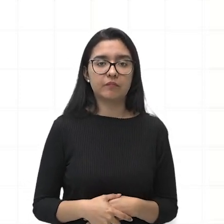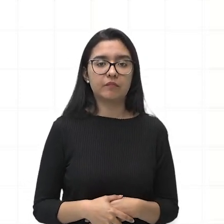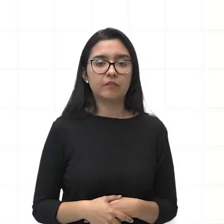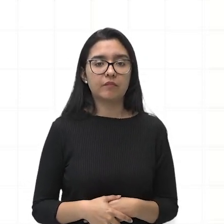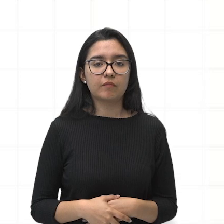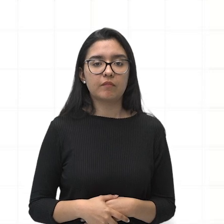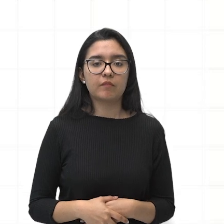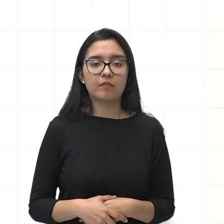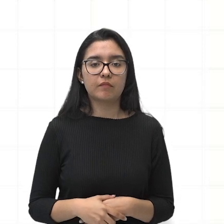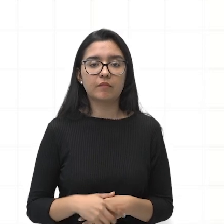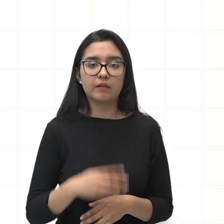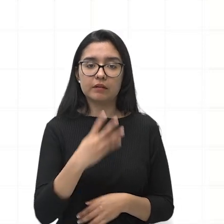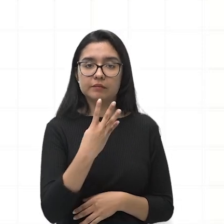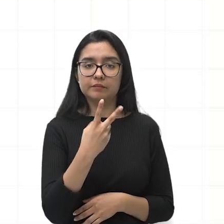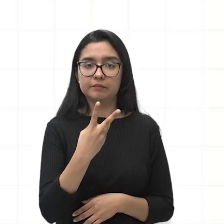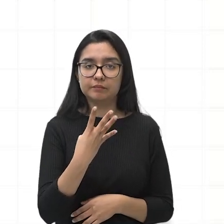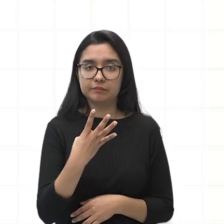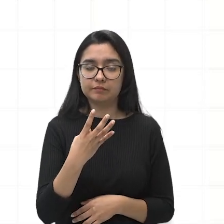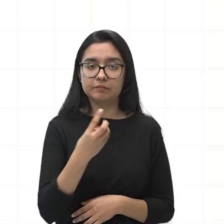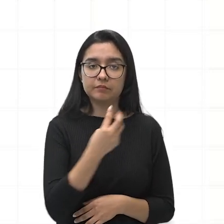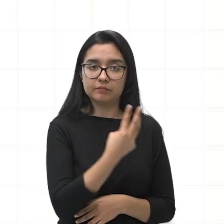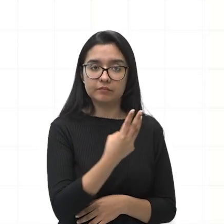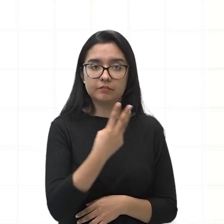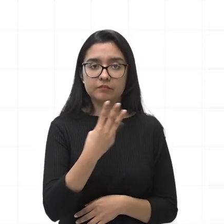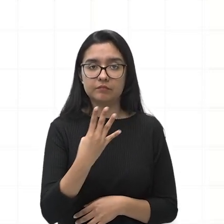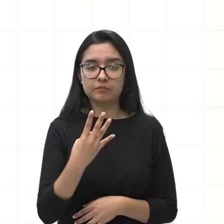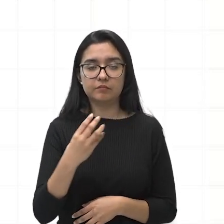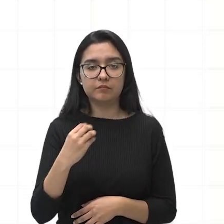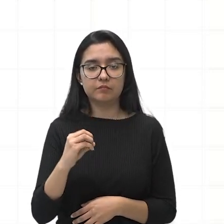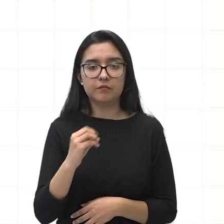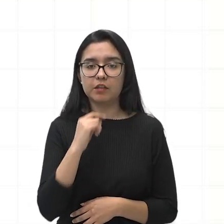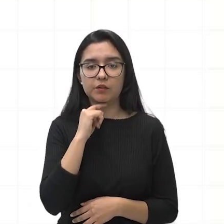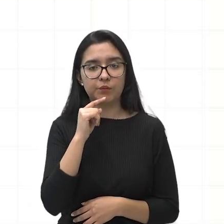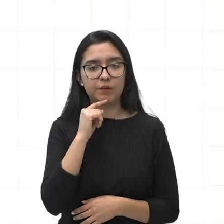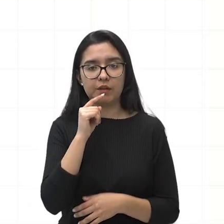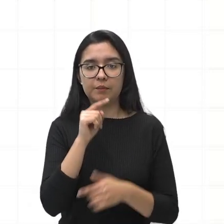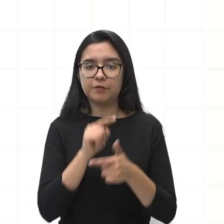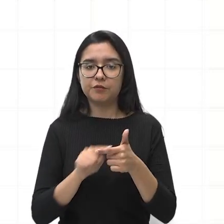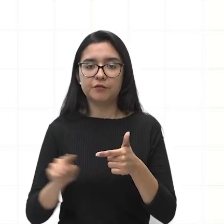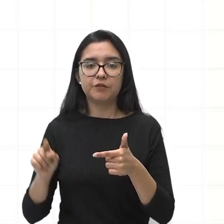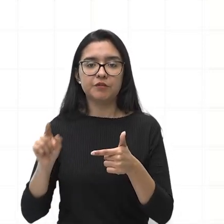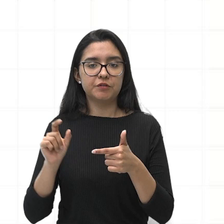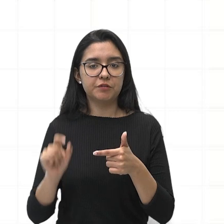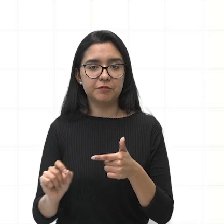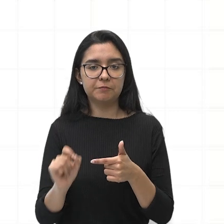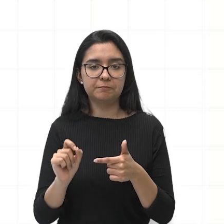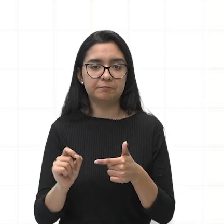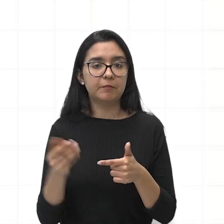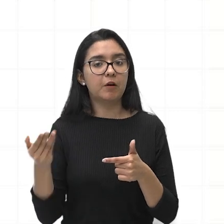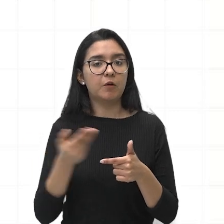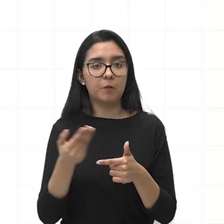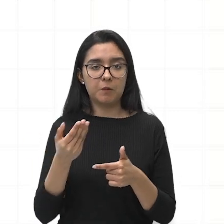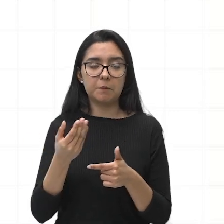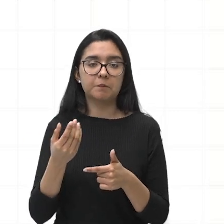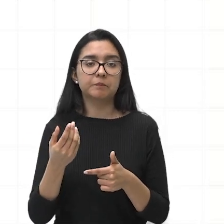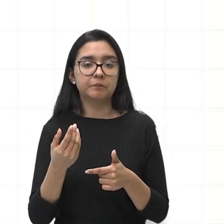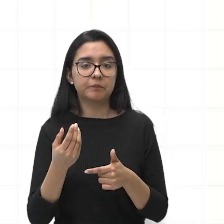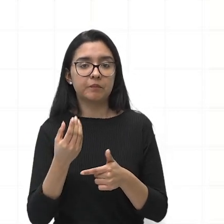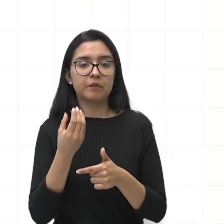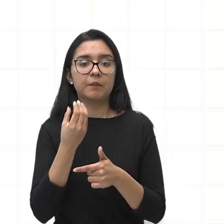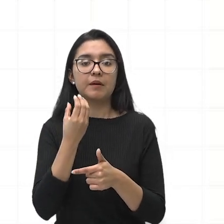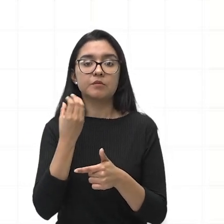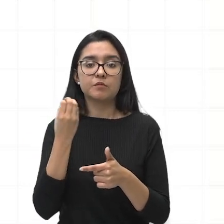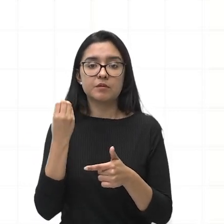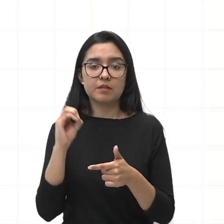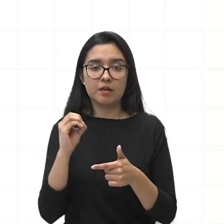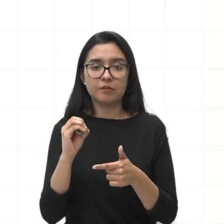É 340, né? Ainda não vai dar para dividir. Aí vamos fazer o quê? Vamos acrescentar mais um zero no